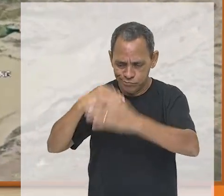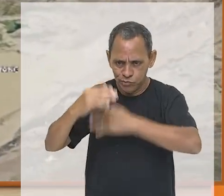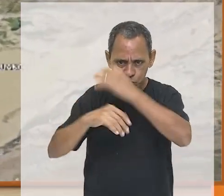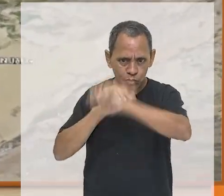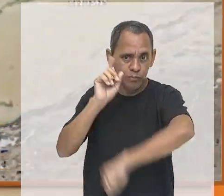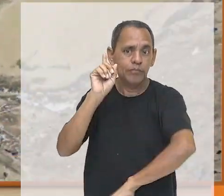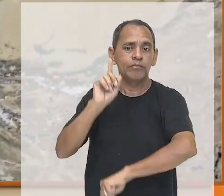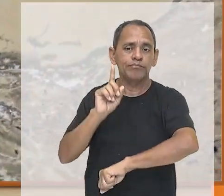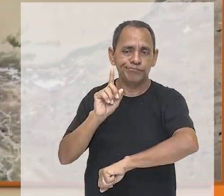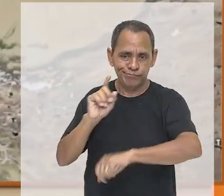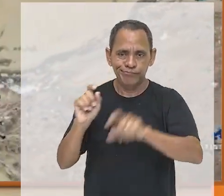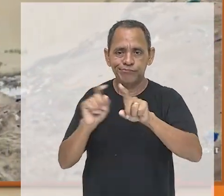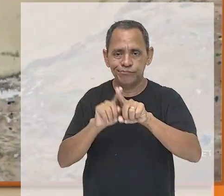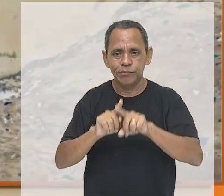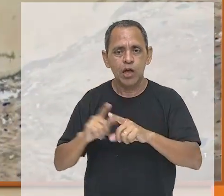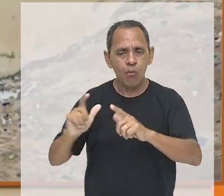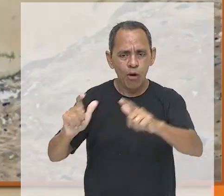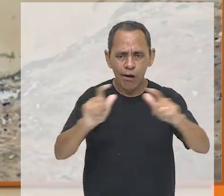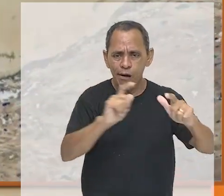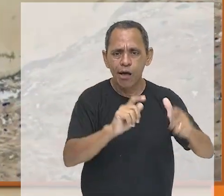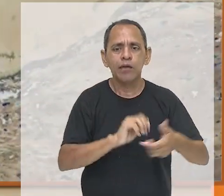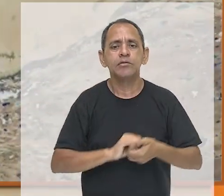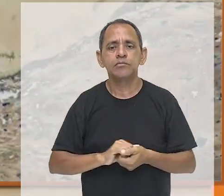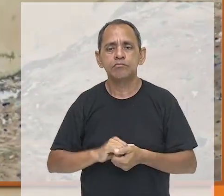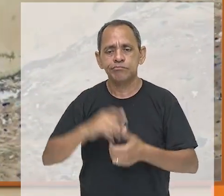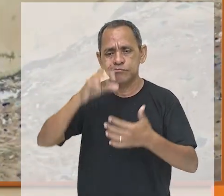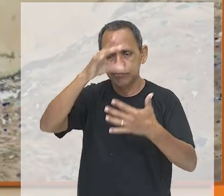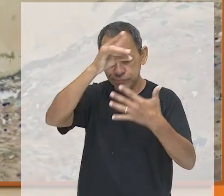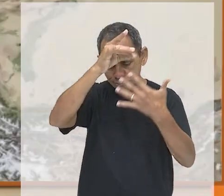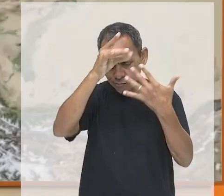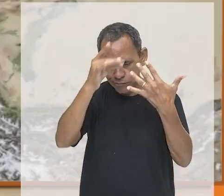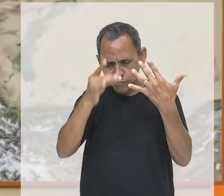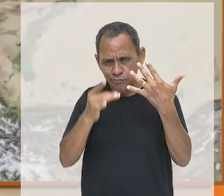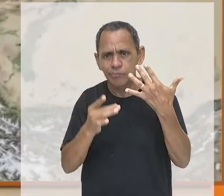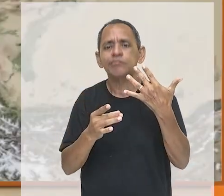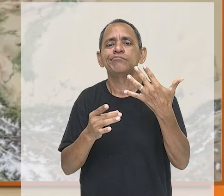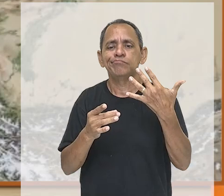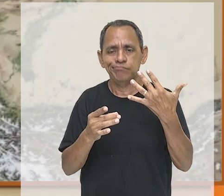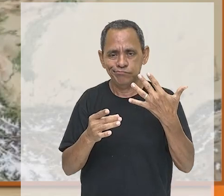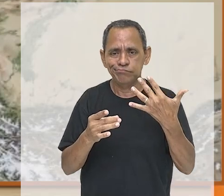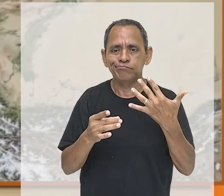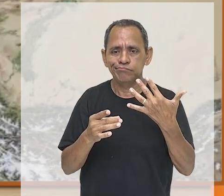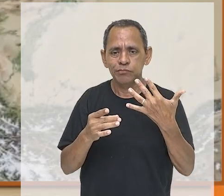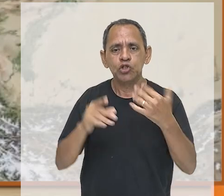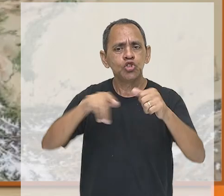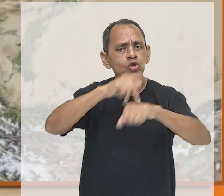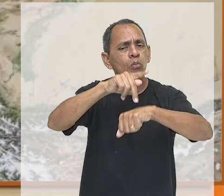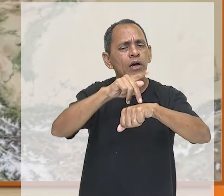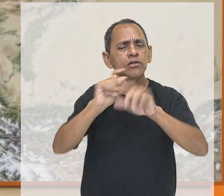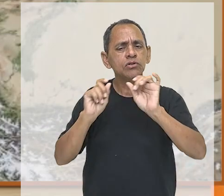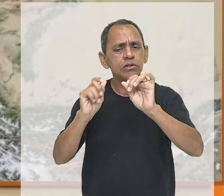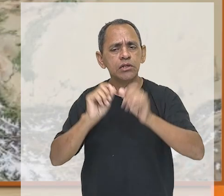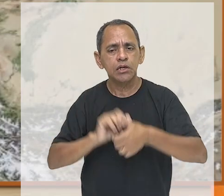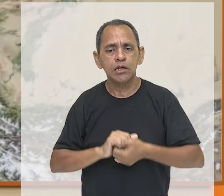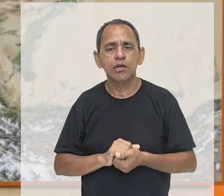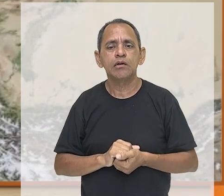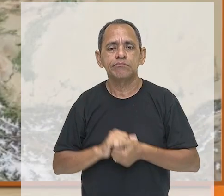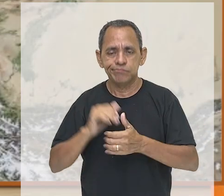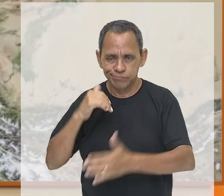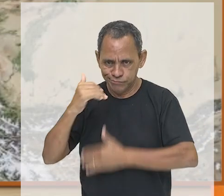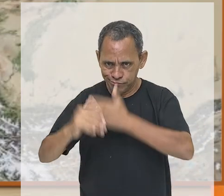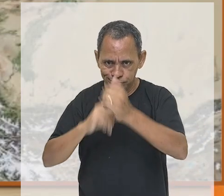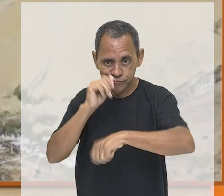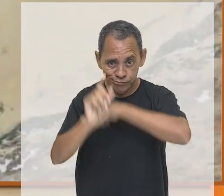estão próximos, né? Cazaquistão, Uzbequistão, Turcomenistão, Quirguistão, são países que também estão se